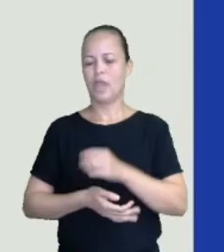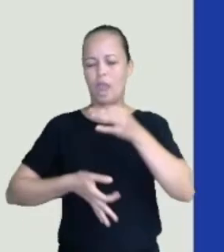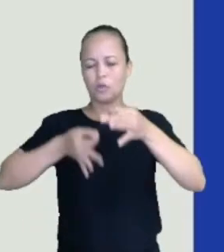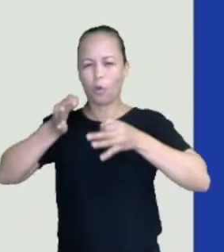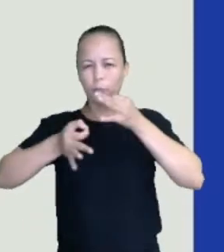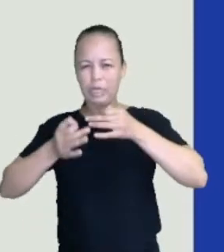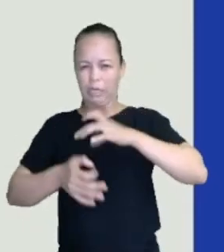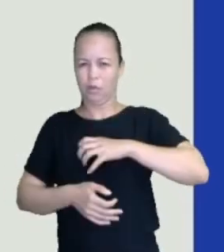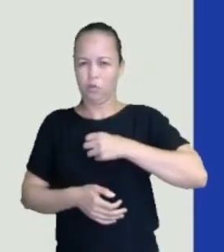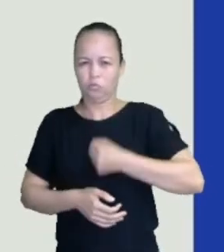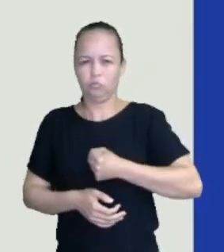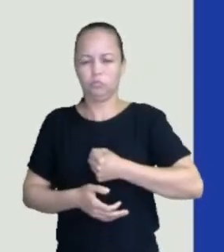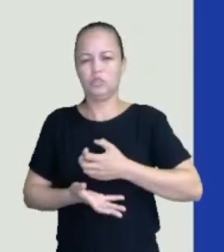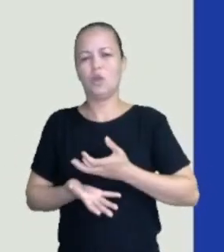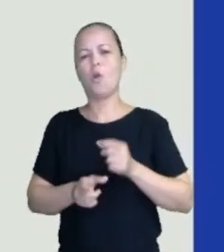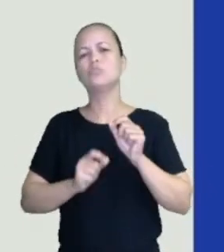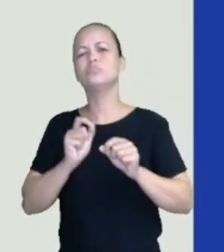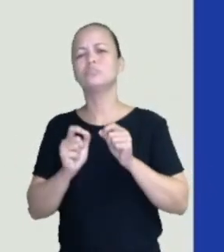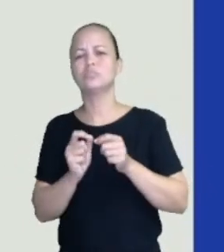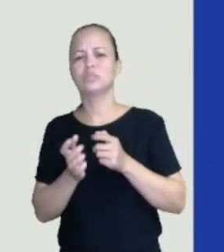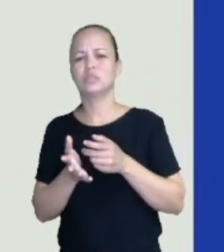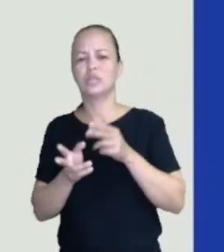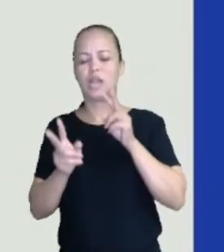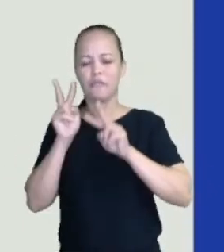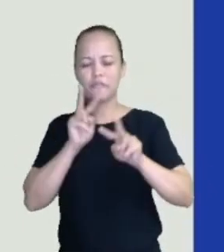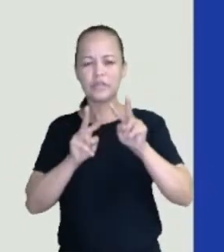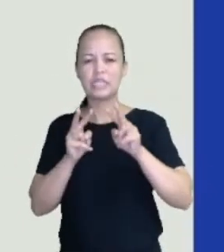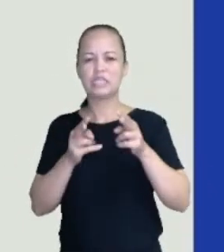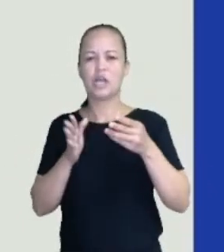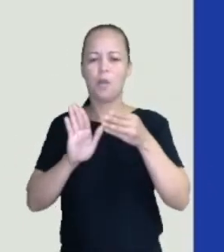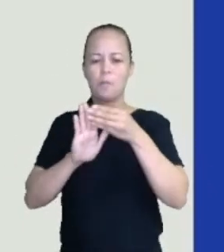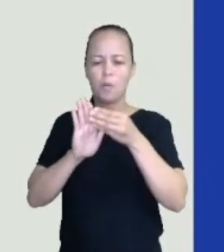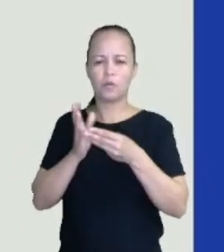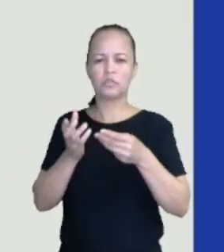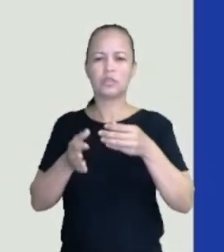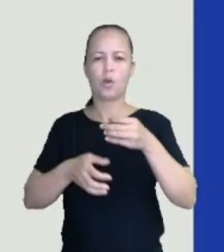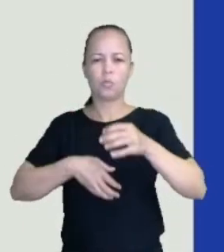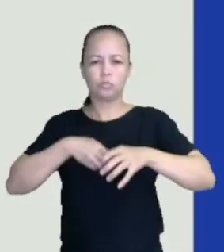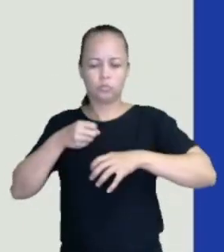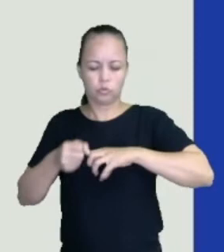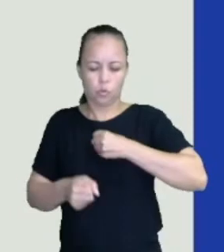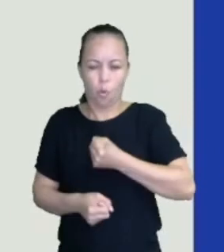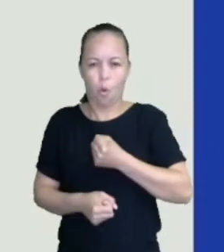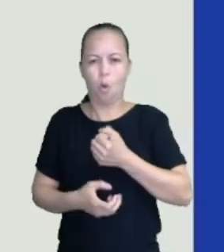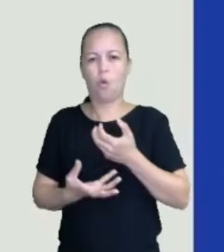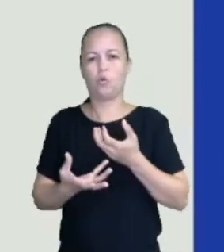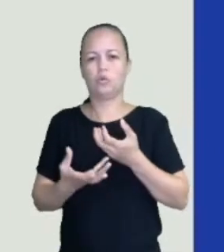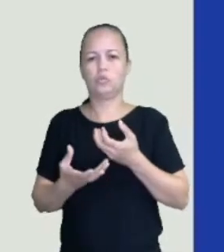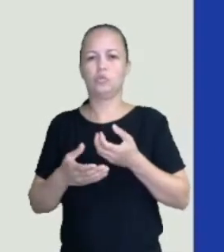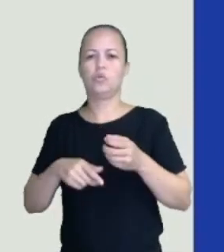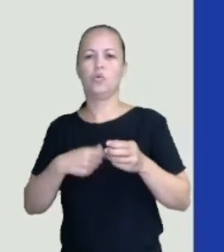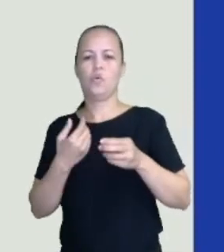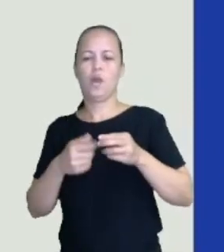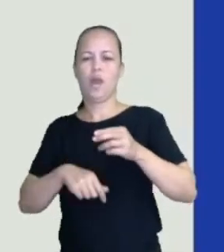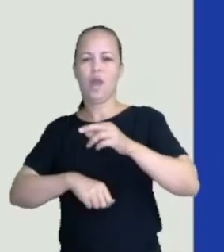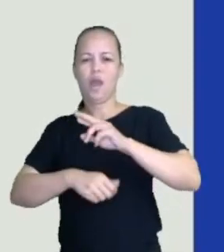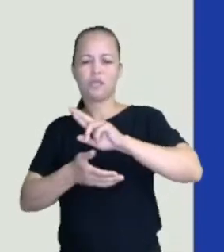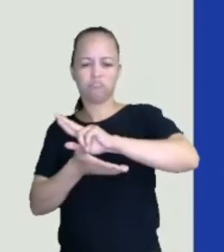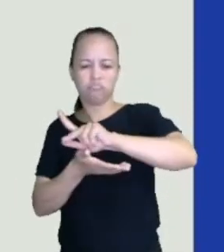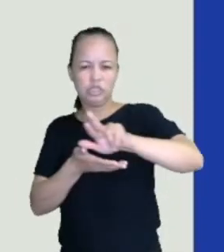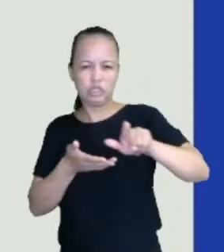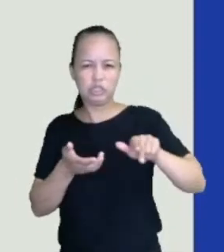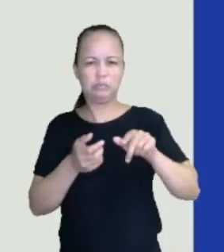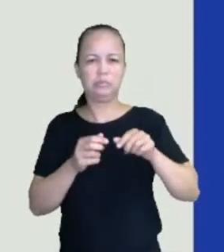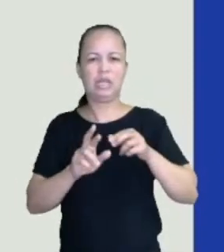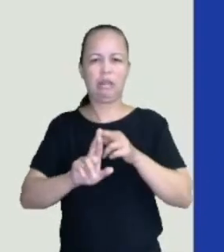ódio? É o discurso que visa o quê? A promoção do ódio e a incitação à discriminação. Então, todo